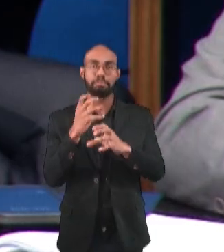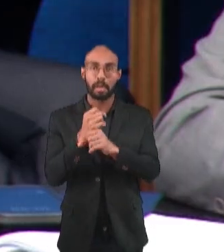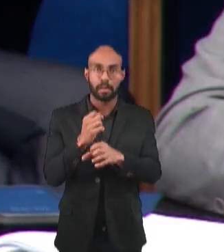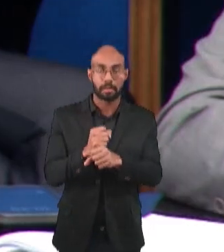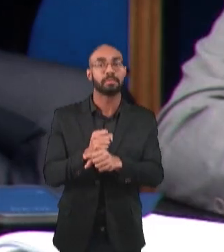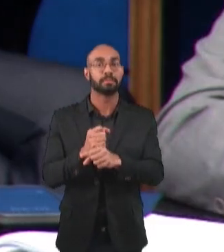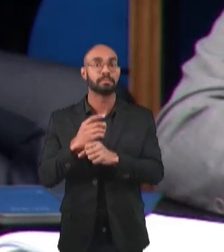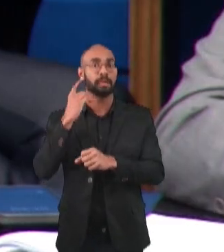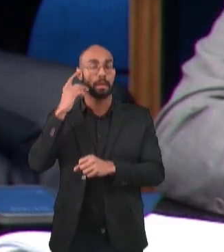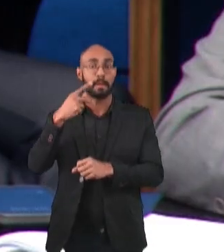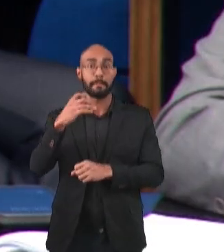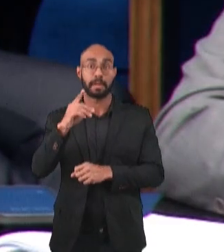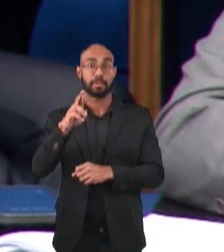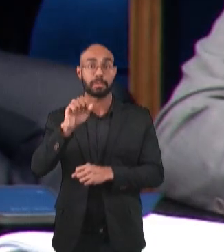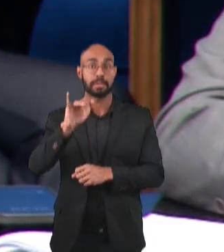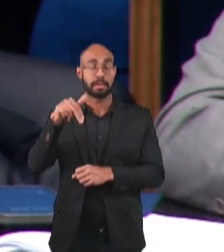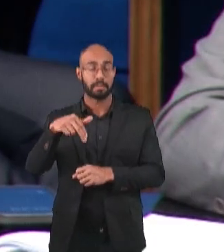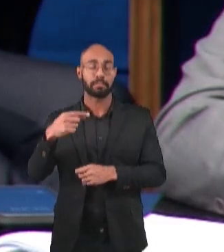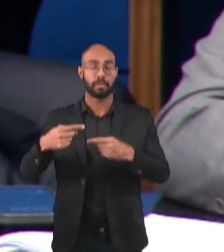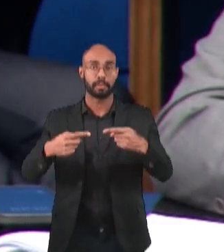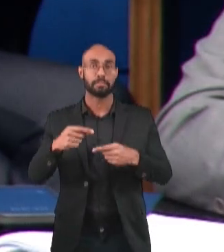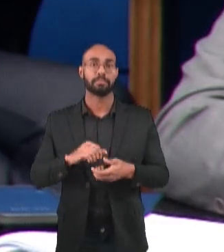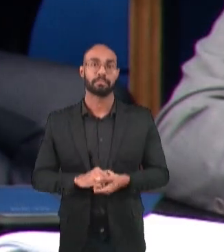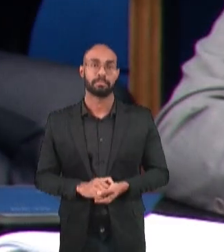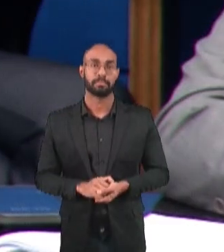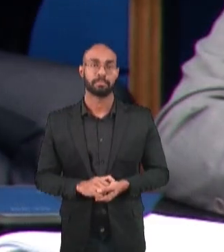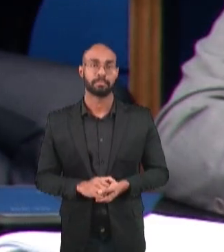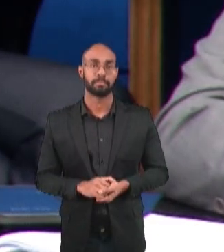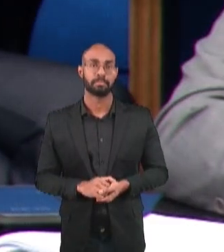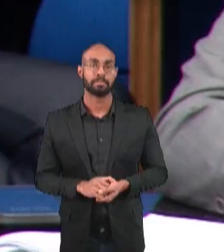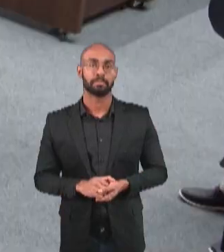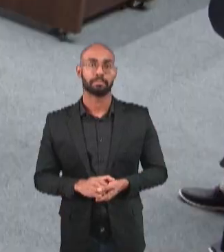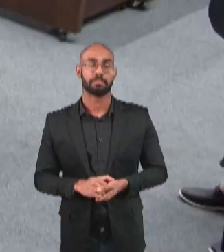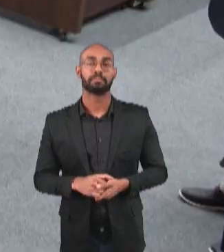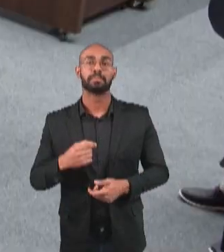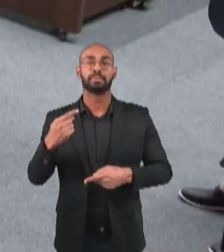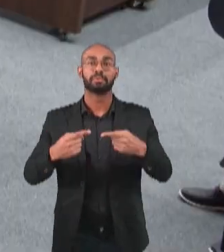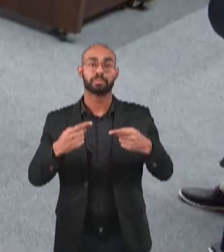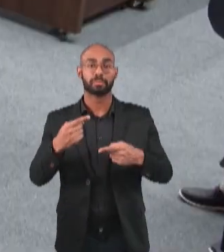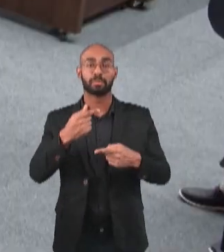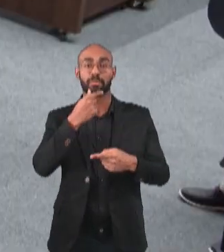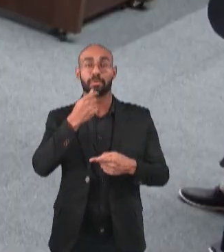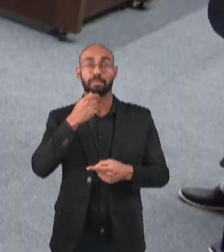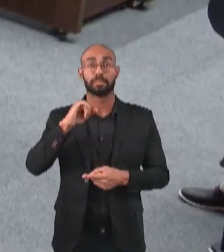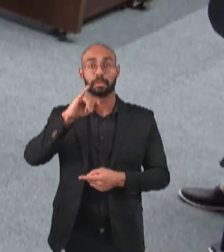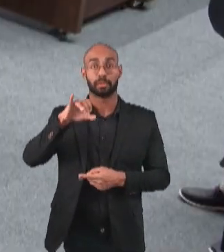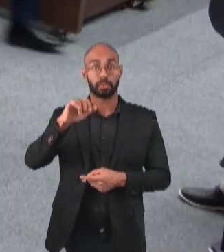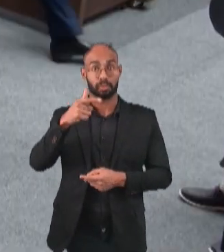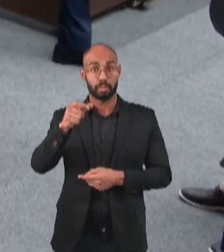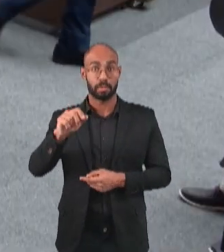relator deputado Pedro Oceano Neto. Em discussão? Para discutir. Para discutir, deputado João Henrique.